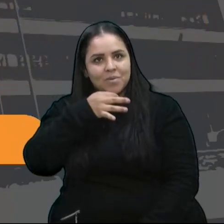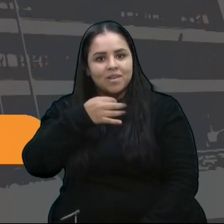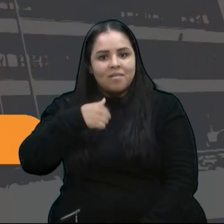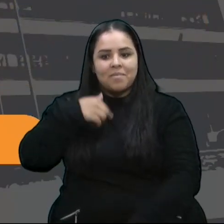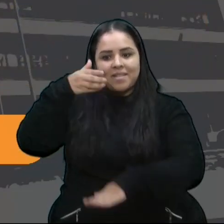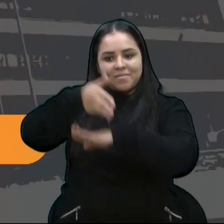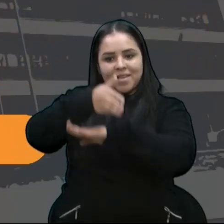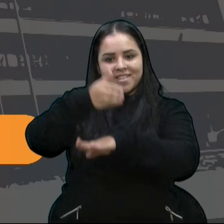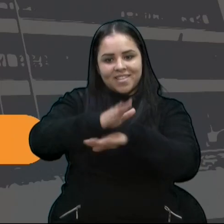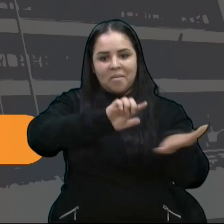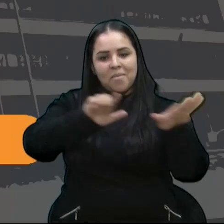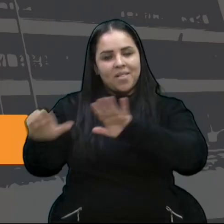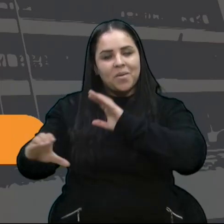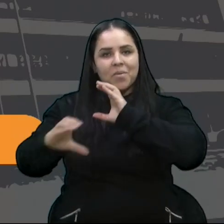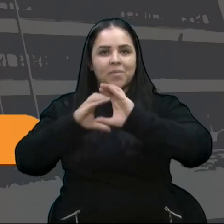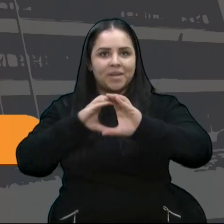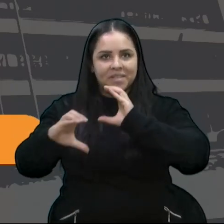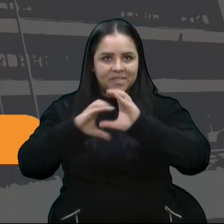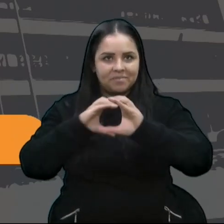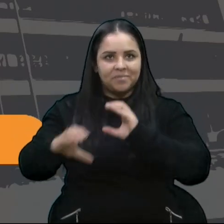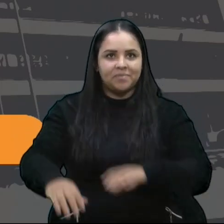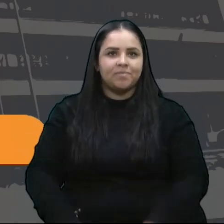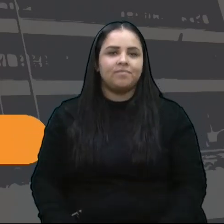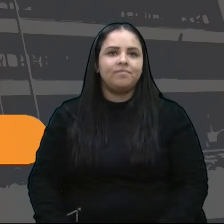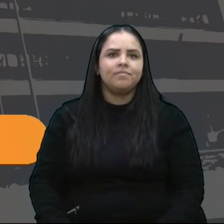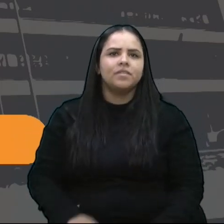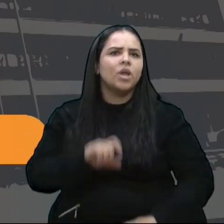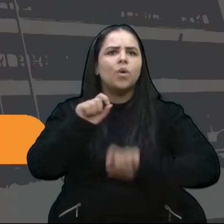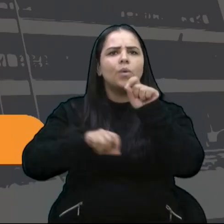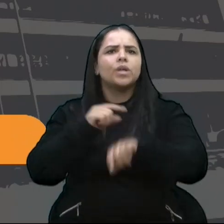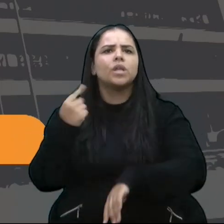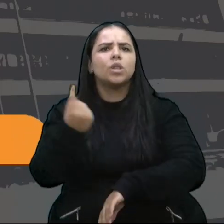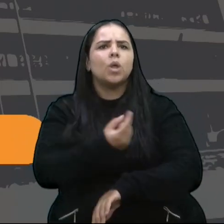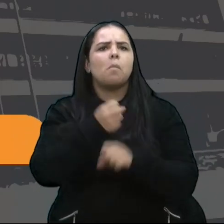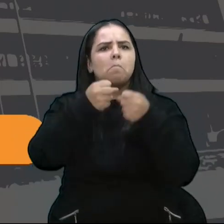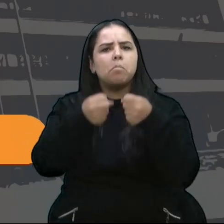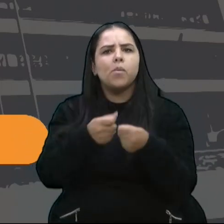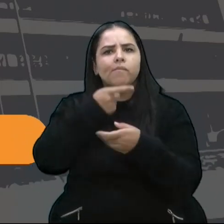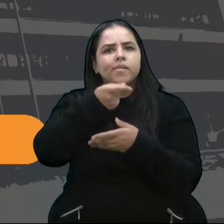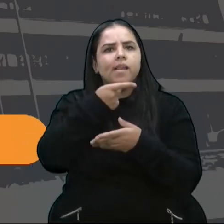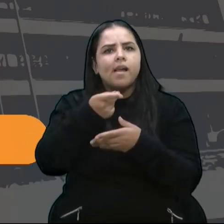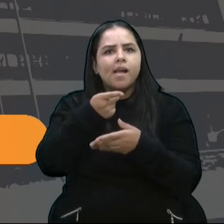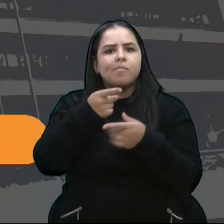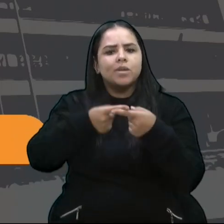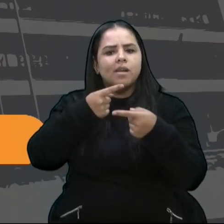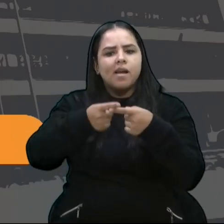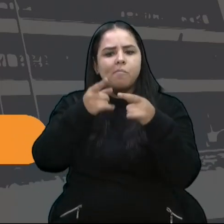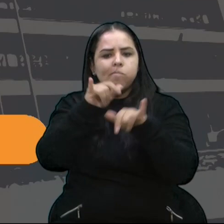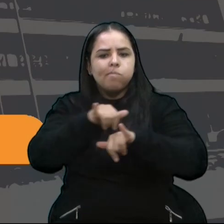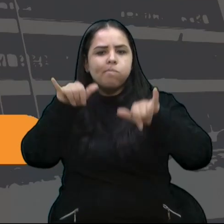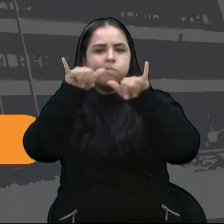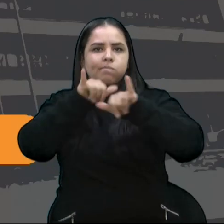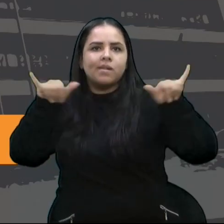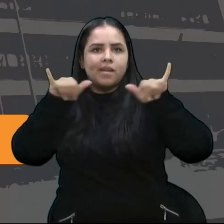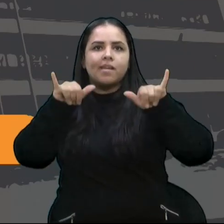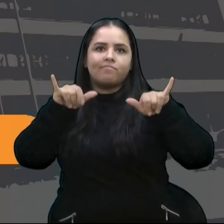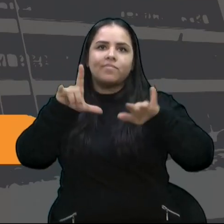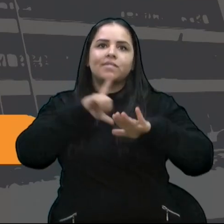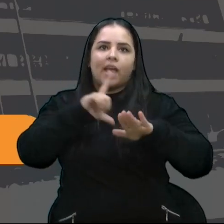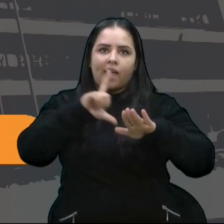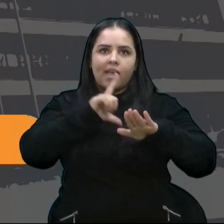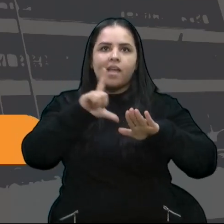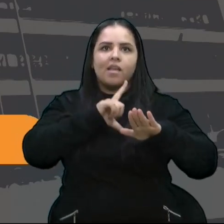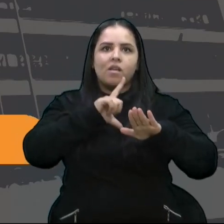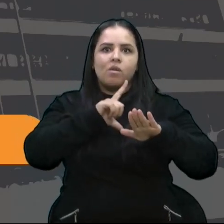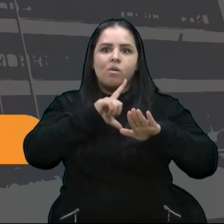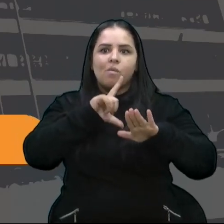na Semana de Comunicação. O que a gente pode falar? A propaganda, ela também foi um setor que foi bastante impactado, como todos